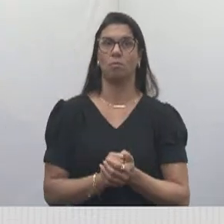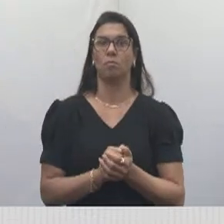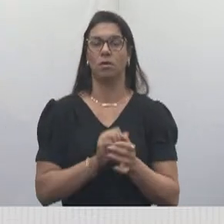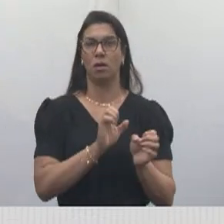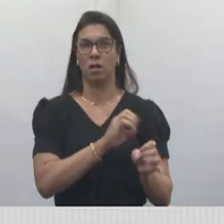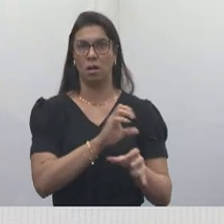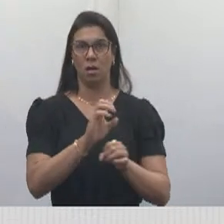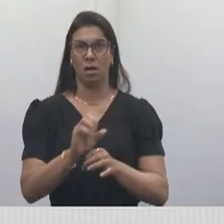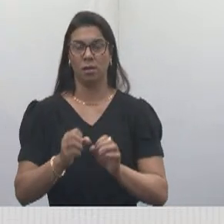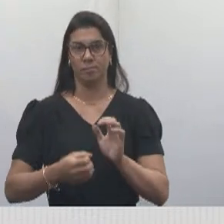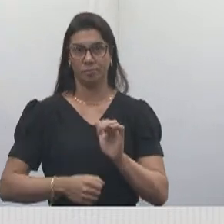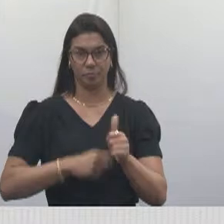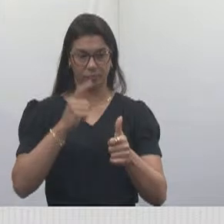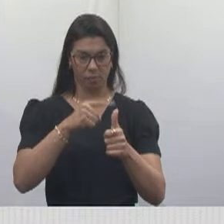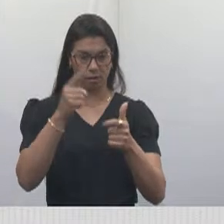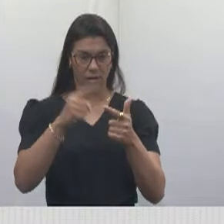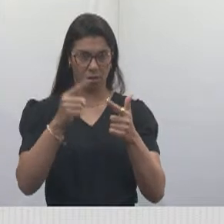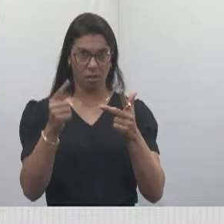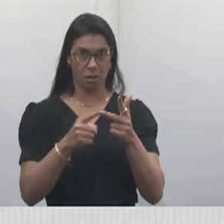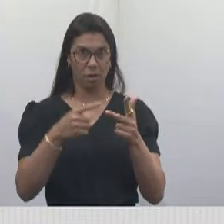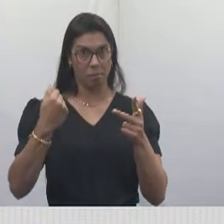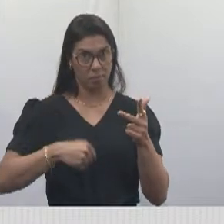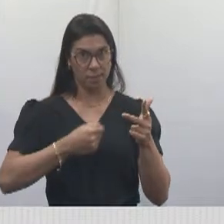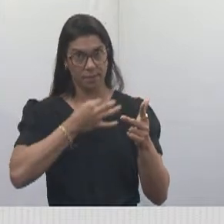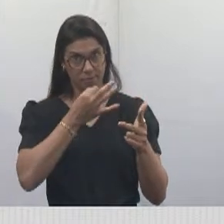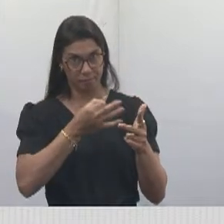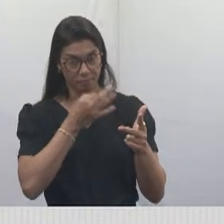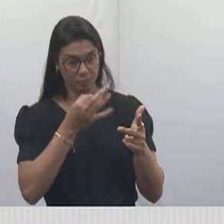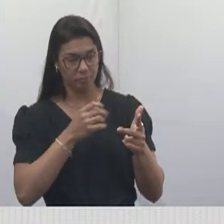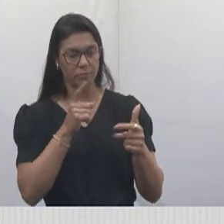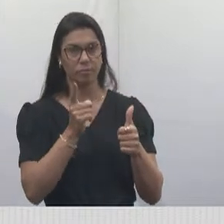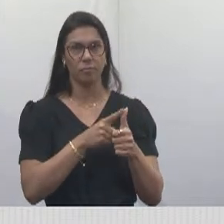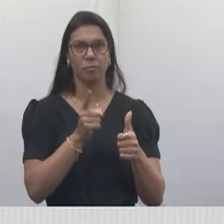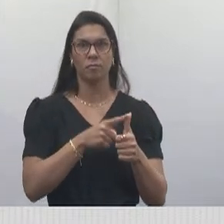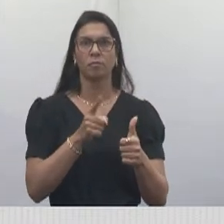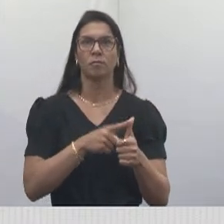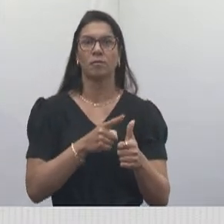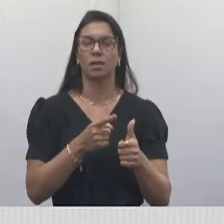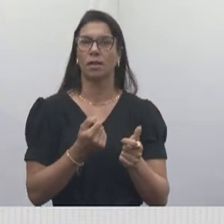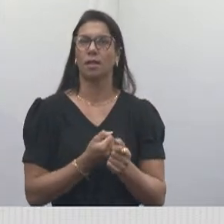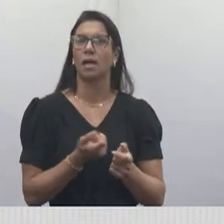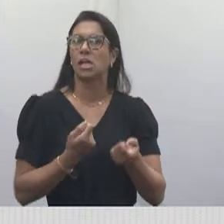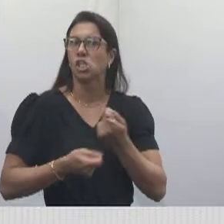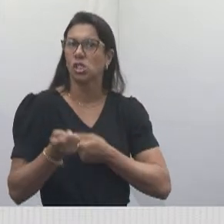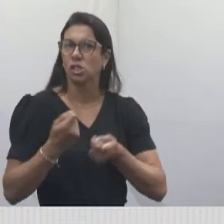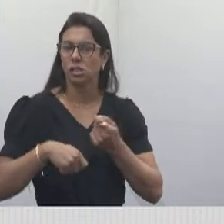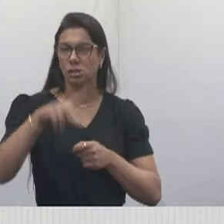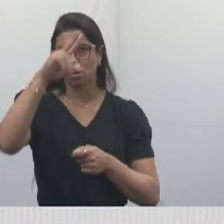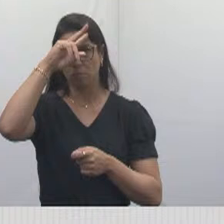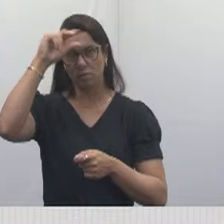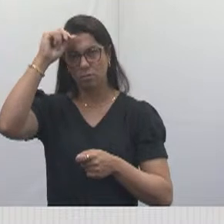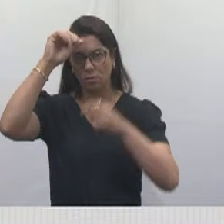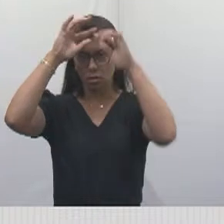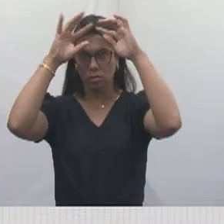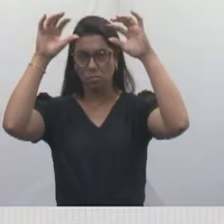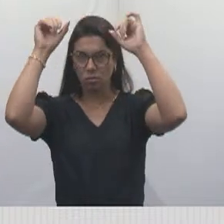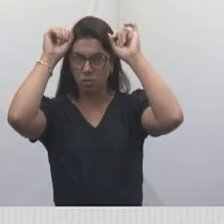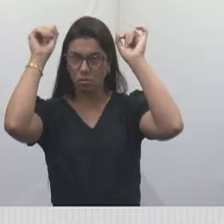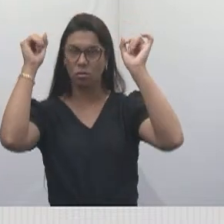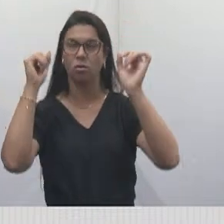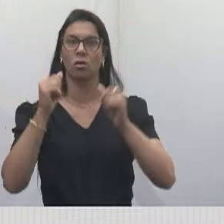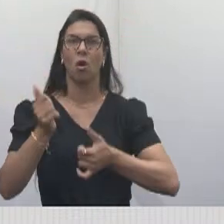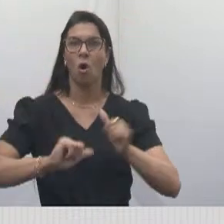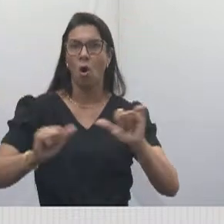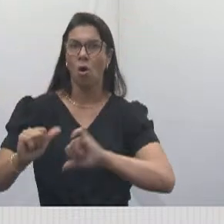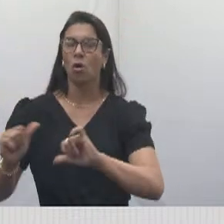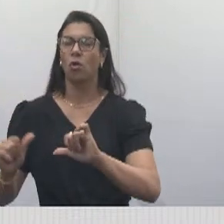são fundamentais serem ditas. A primeira questão, o índice de gestão municipal do Tribunal de Contas, que